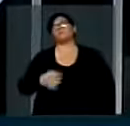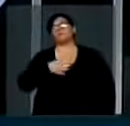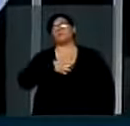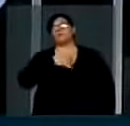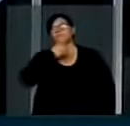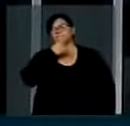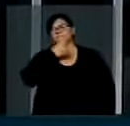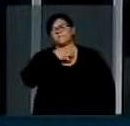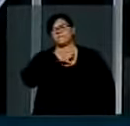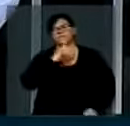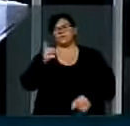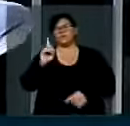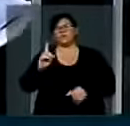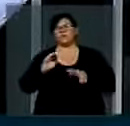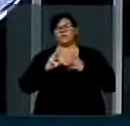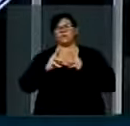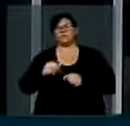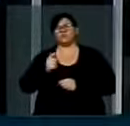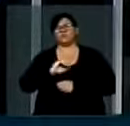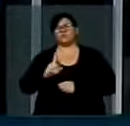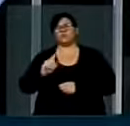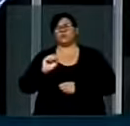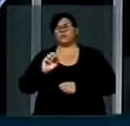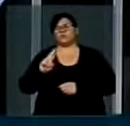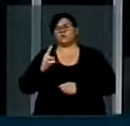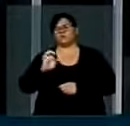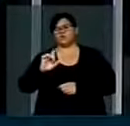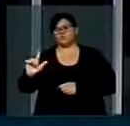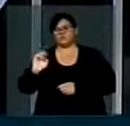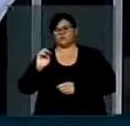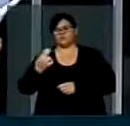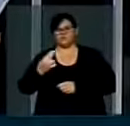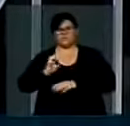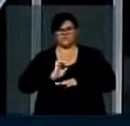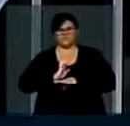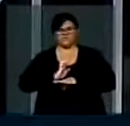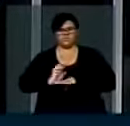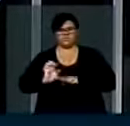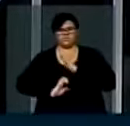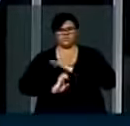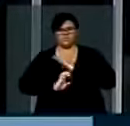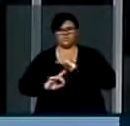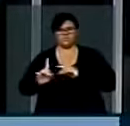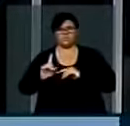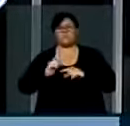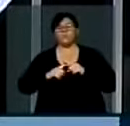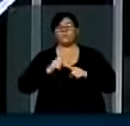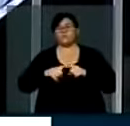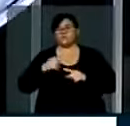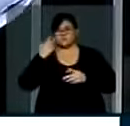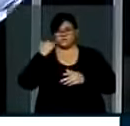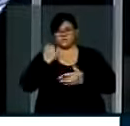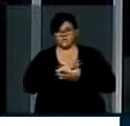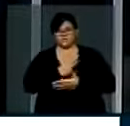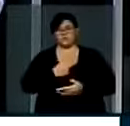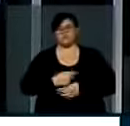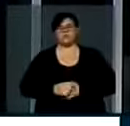é a Total, a Shell e as estatais chinesas terem vindo. A frustração total e absoluta é porque elas